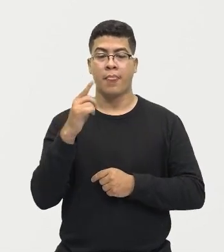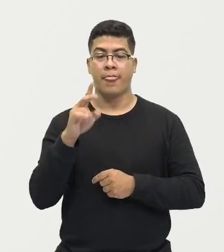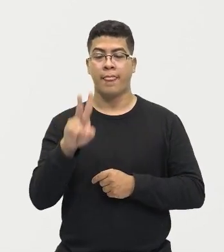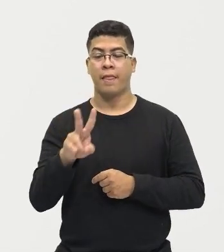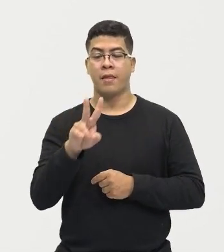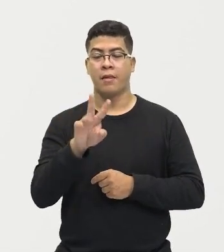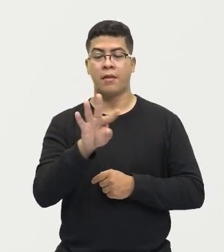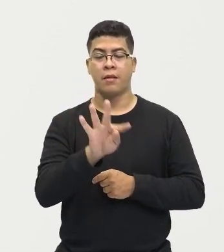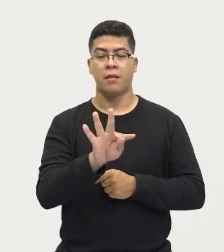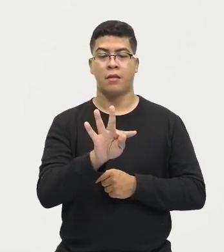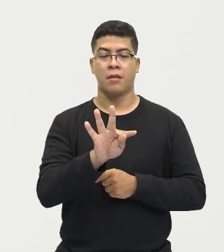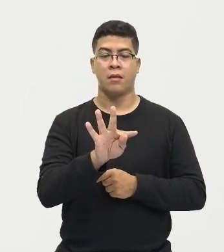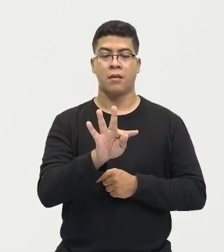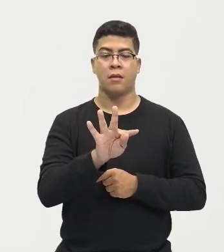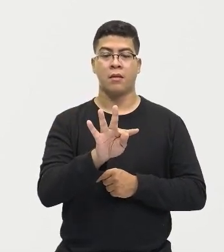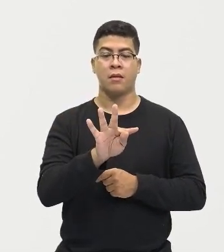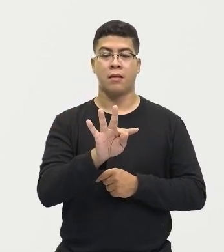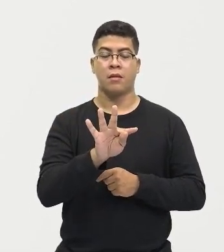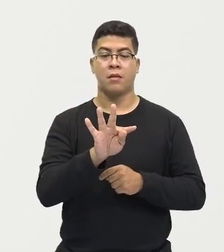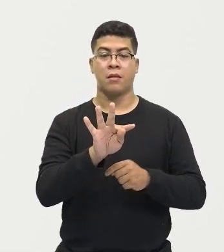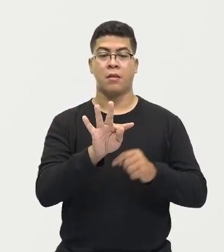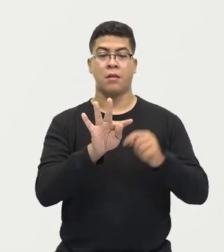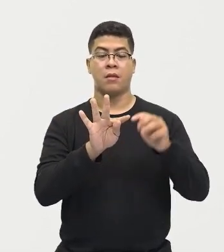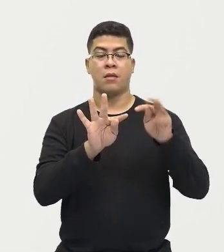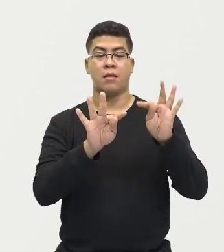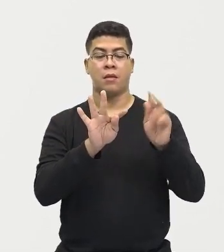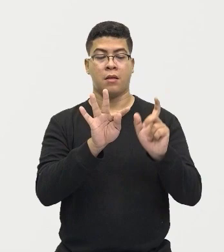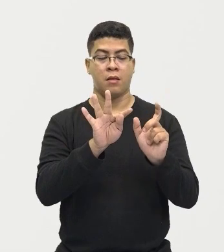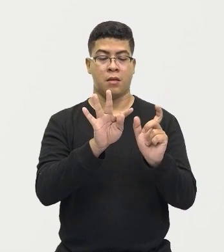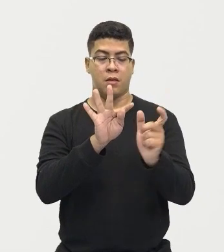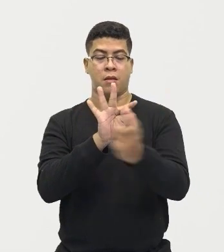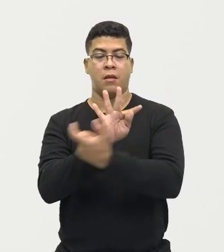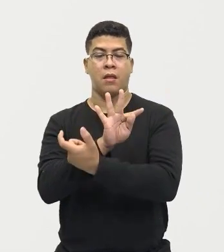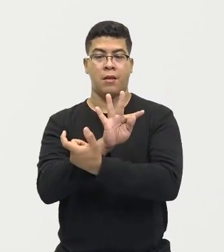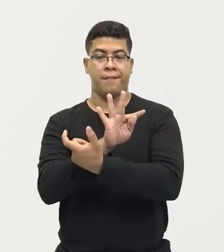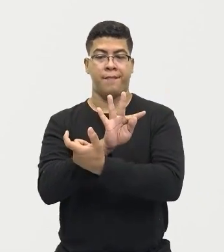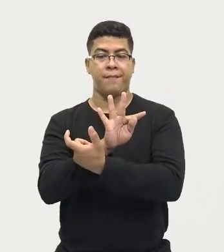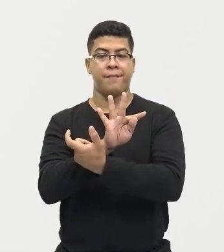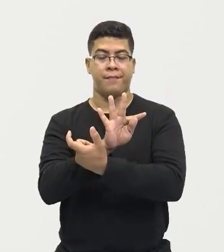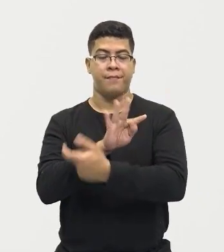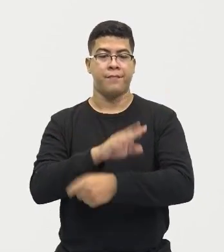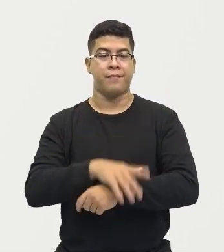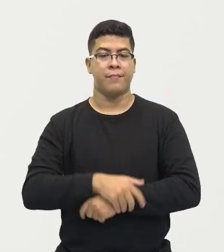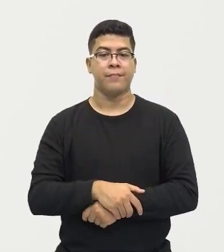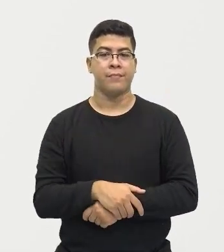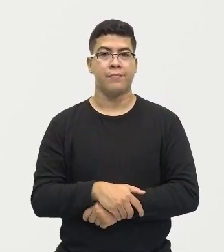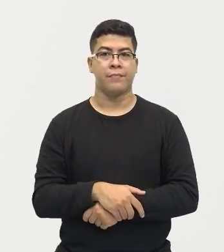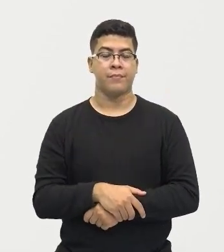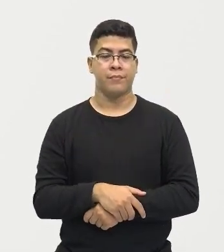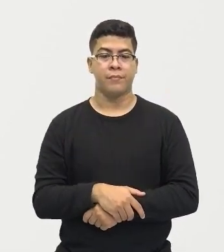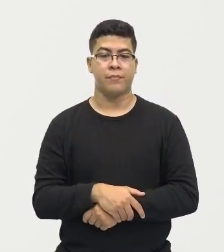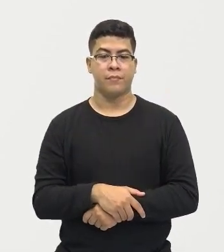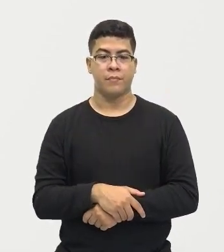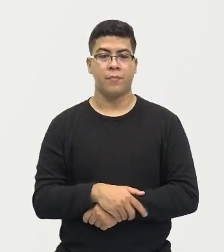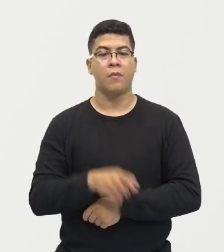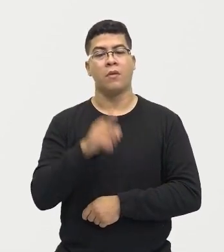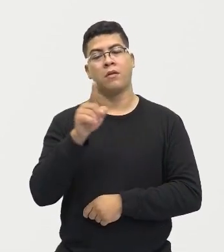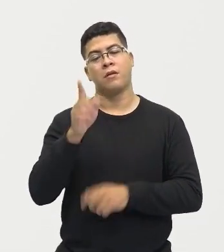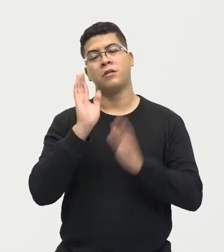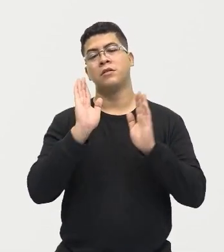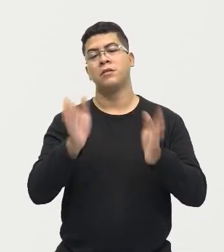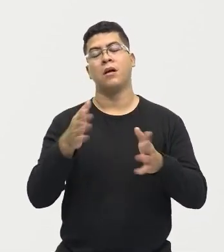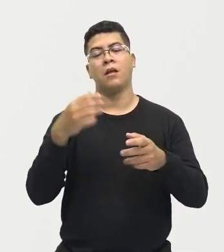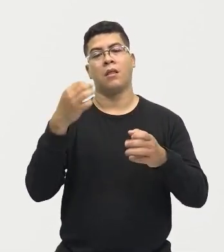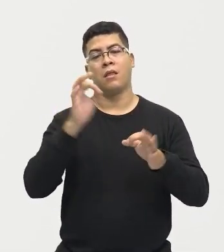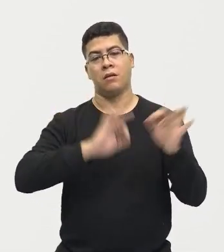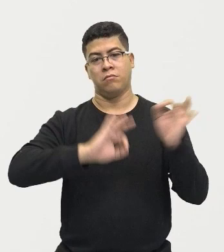transitivo indireto, porque esse A aí é uma preposição, ok? Só para você relembrar. Vamos ir para frente agora. Agora você já está preparado para saber o